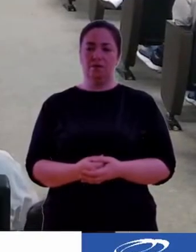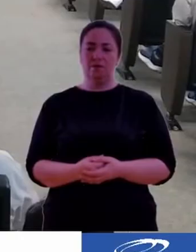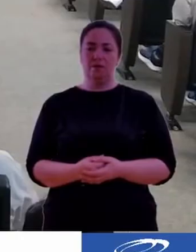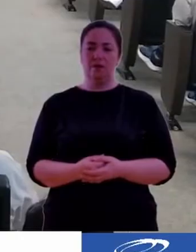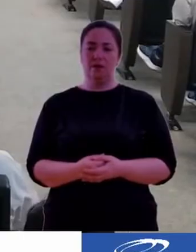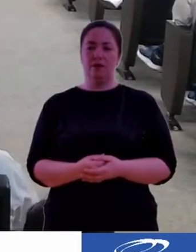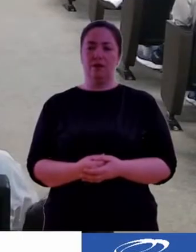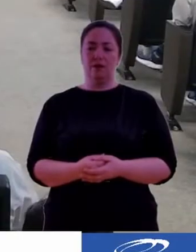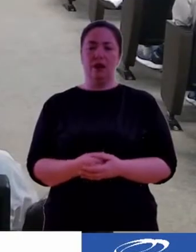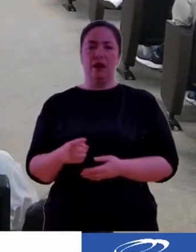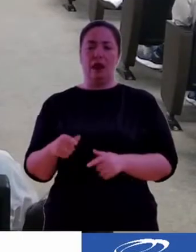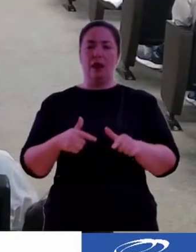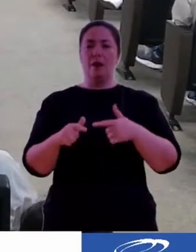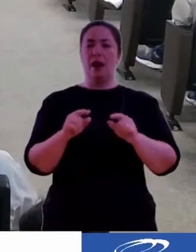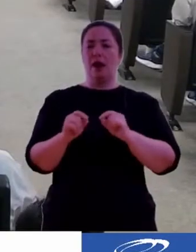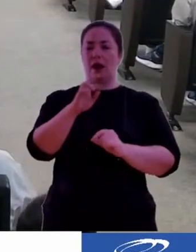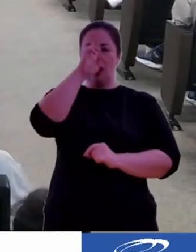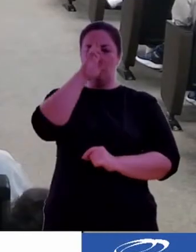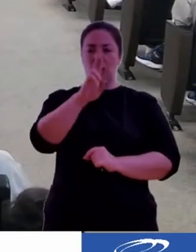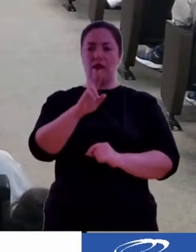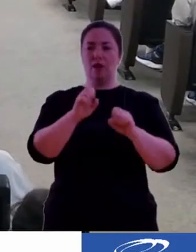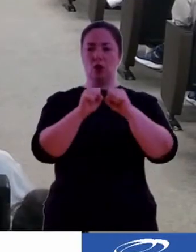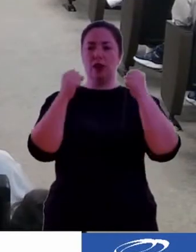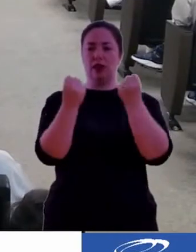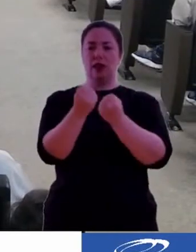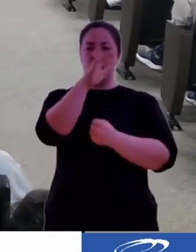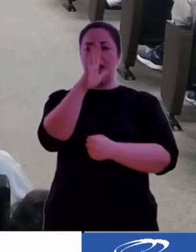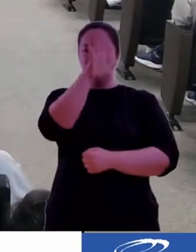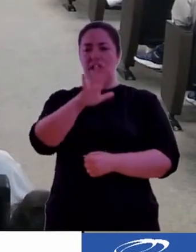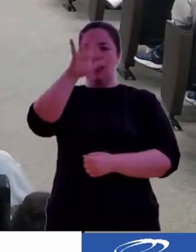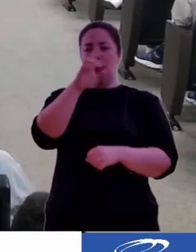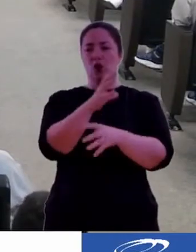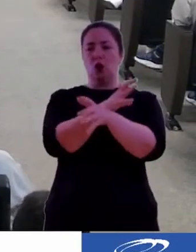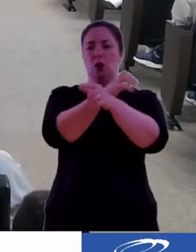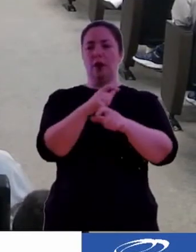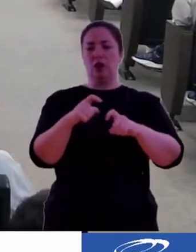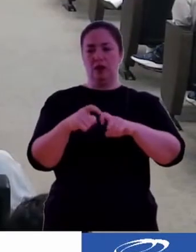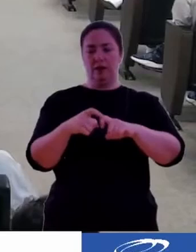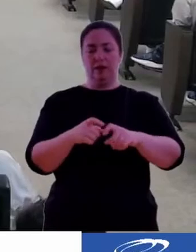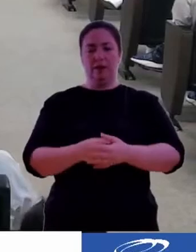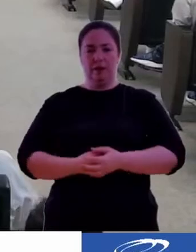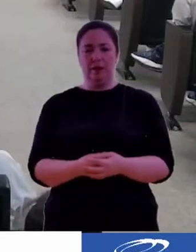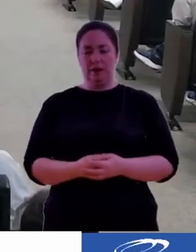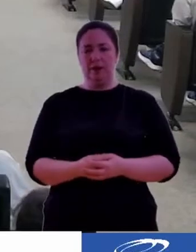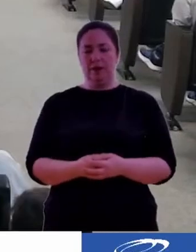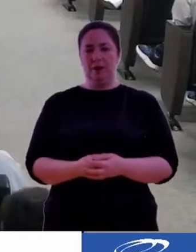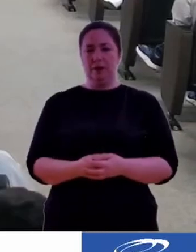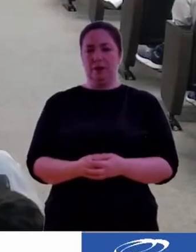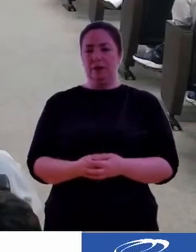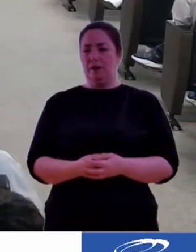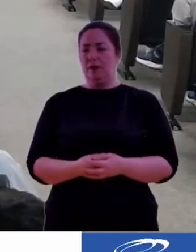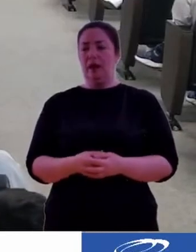vai aparecer outras vezes na tela durante o evento de hoje. Para os que estão online, de forma síncrona,